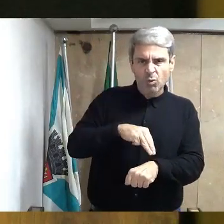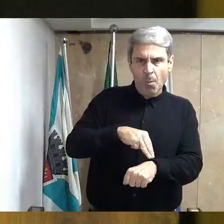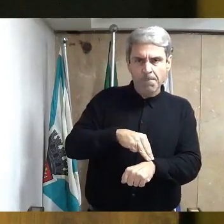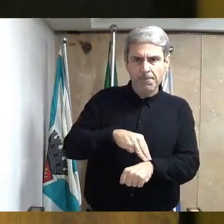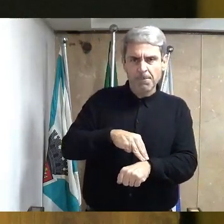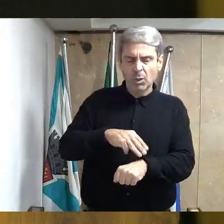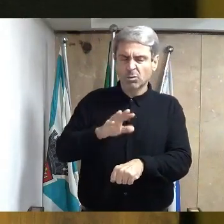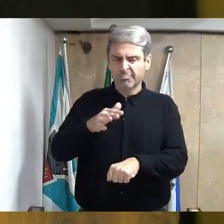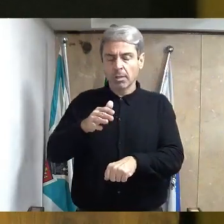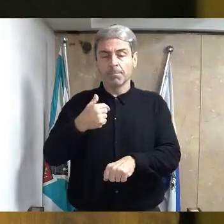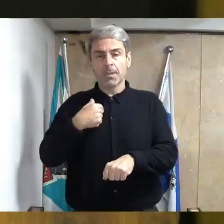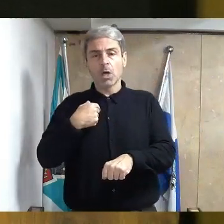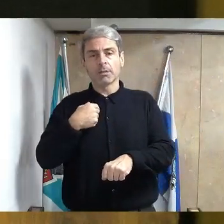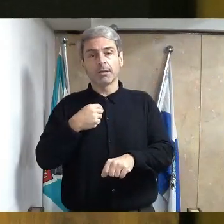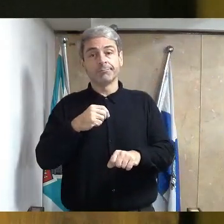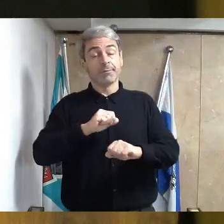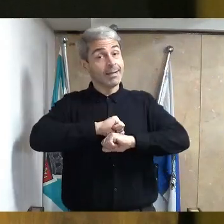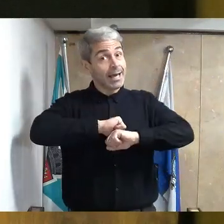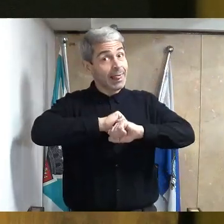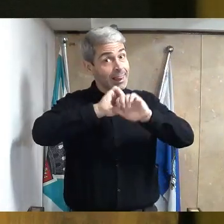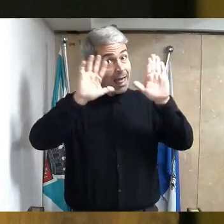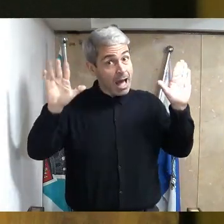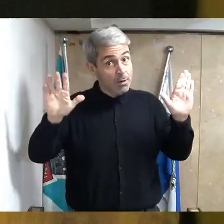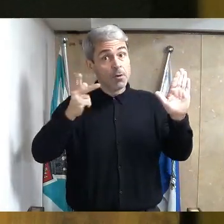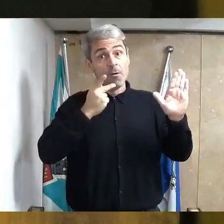quero deixar bem claro